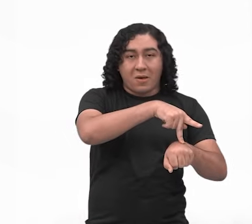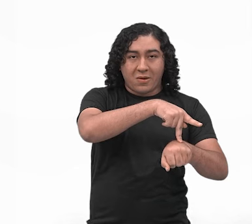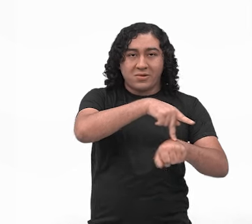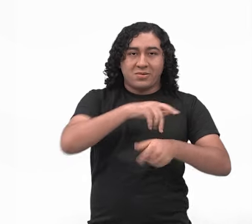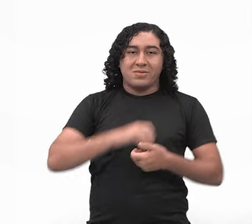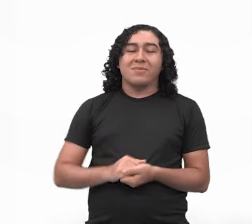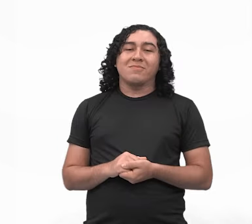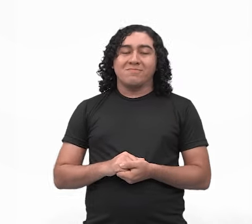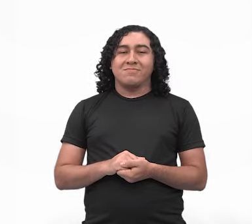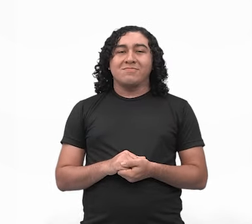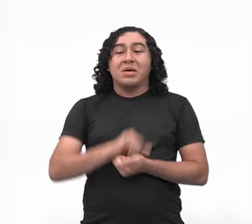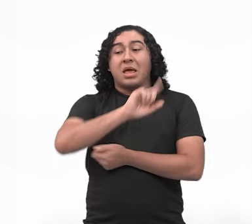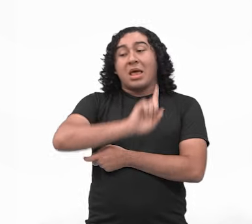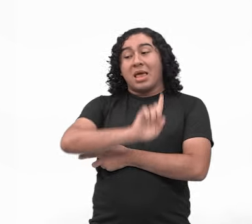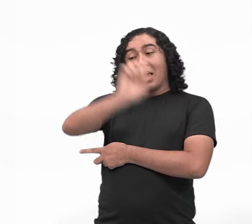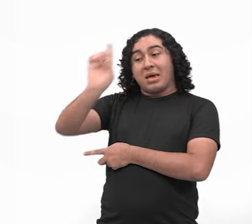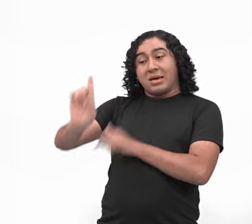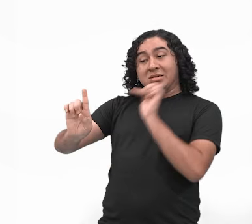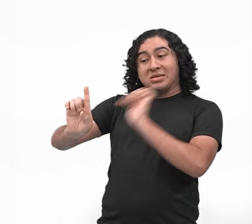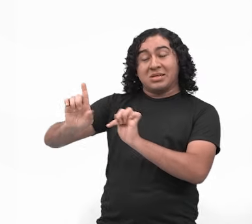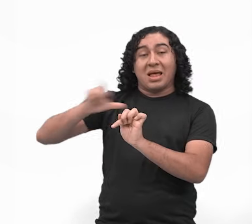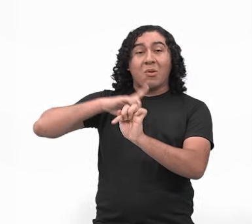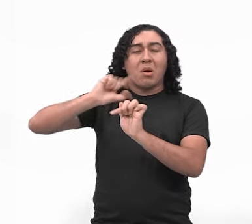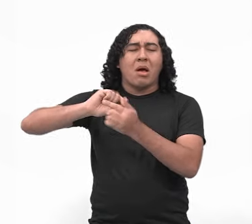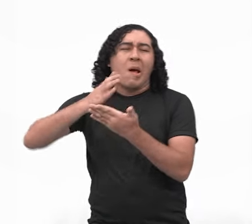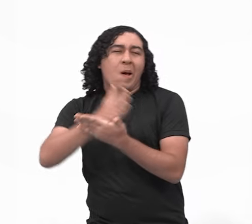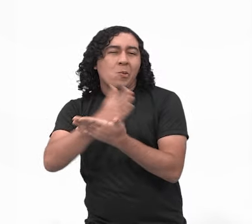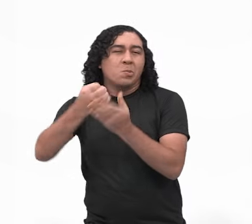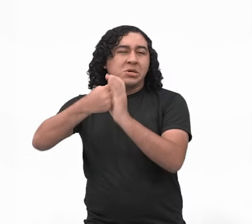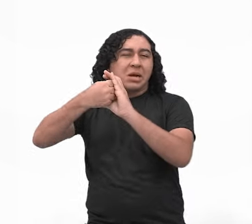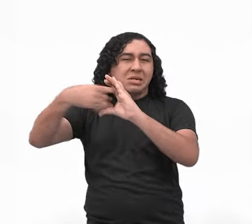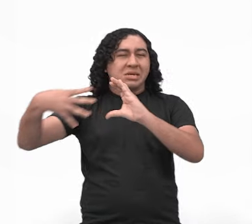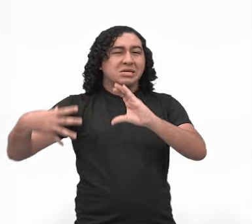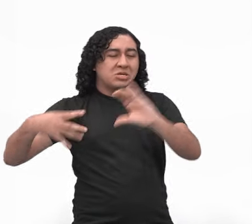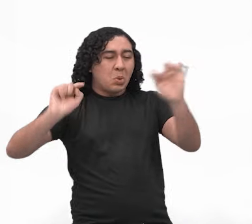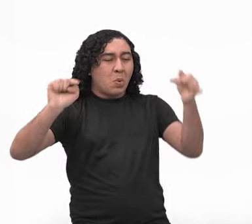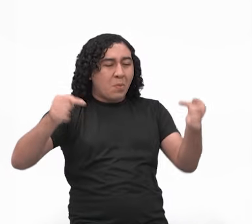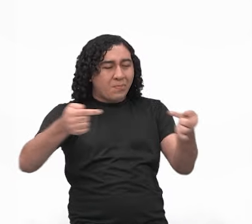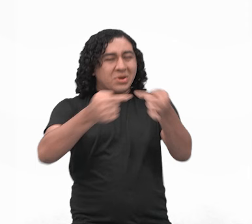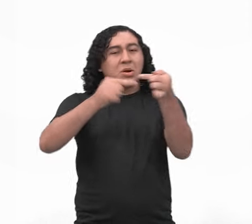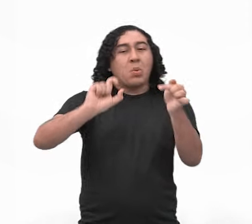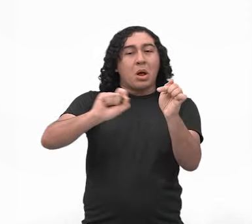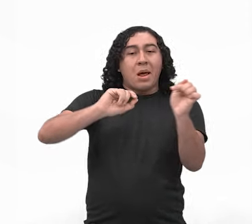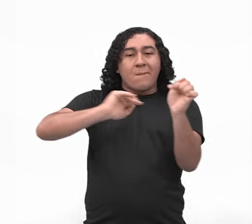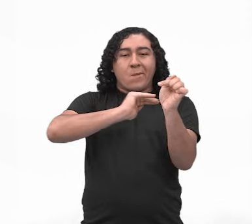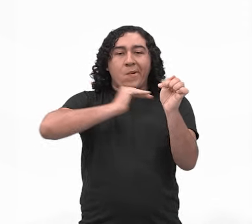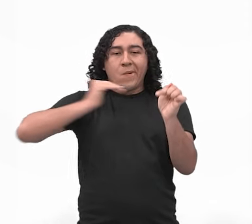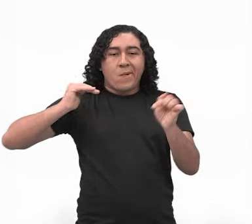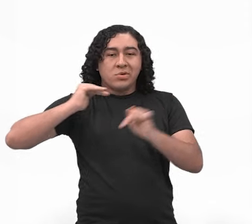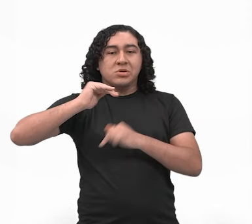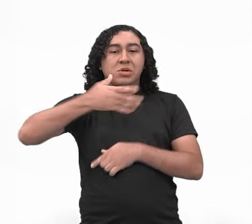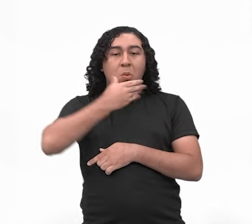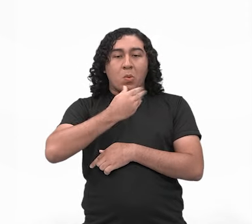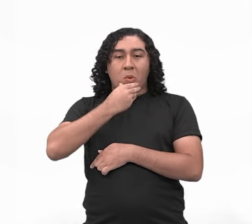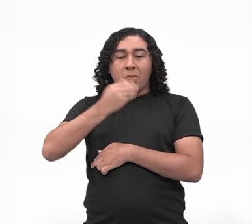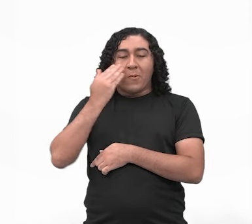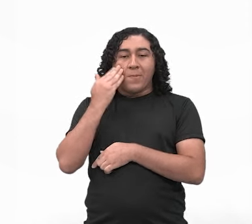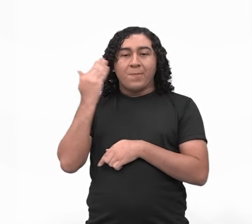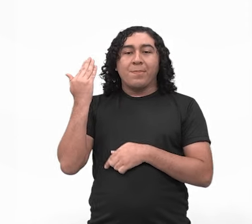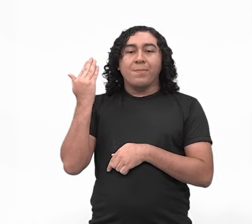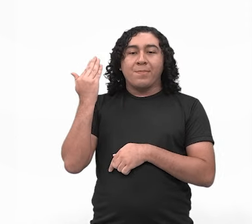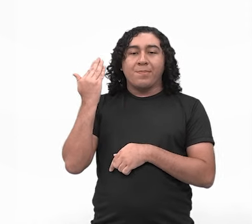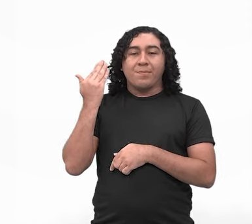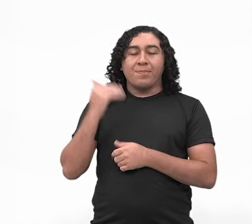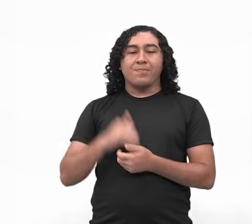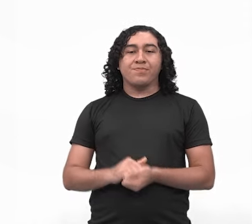algumas alegorias que vai nos remeter lá como a morte de Marat, como ele está ali numa banheira, certo? E ele